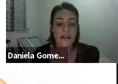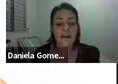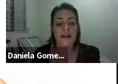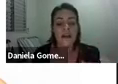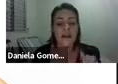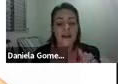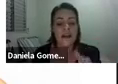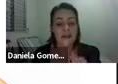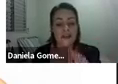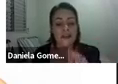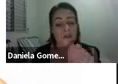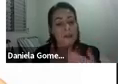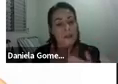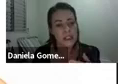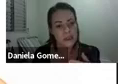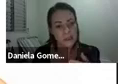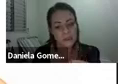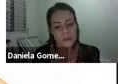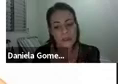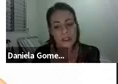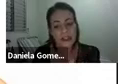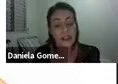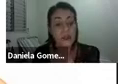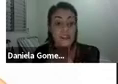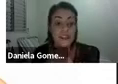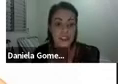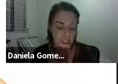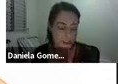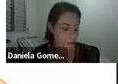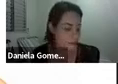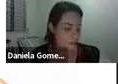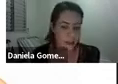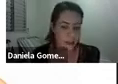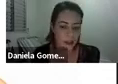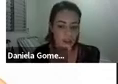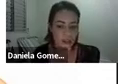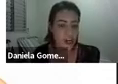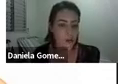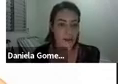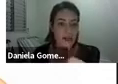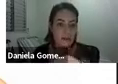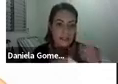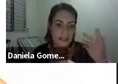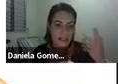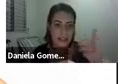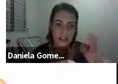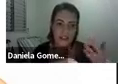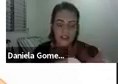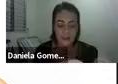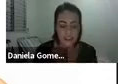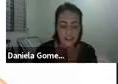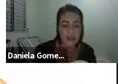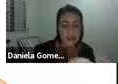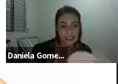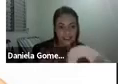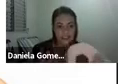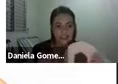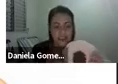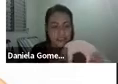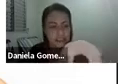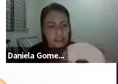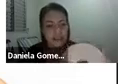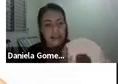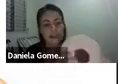tá? Depois tem o plano e tem o invertido. Eu vou pegar uma mama aqui, que acho que vai ficar mais fácil para